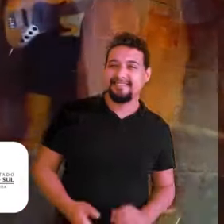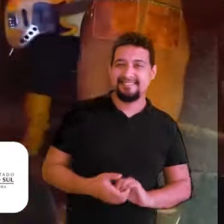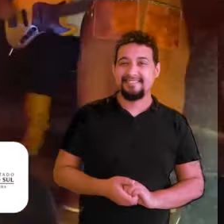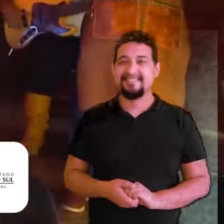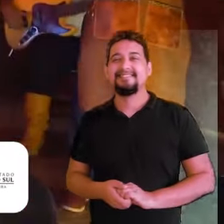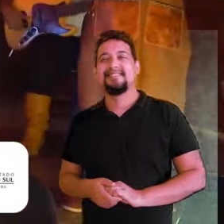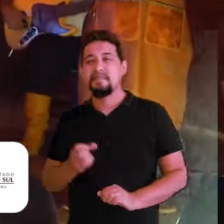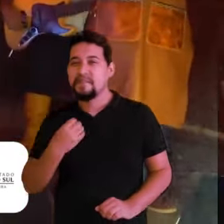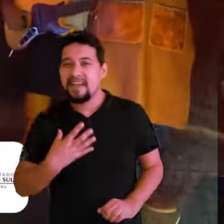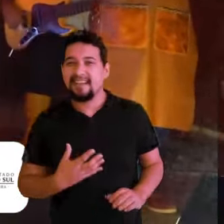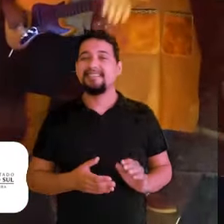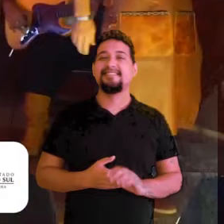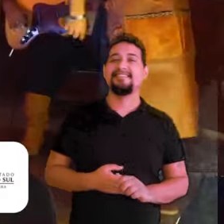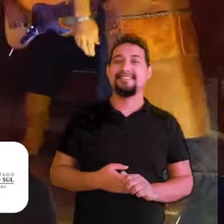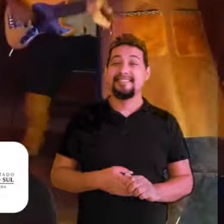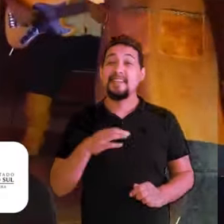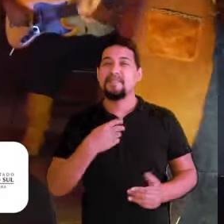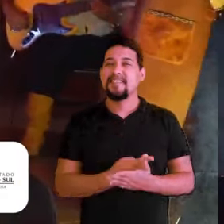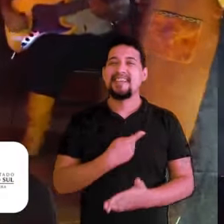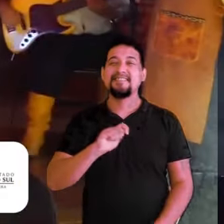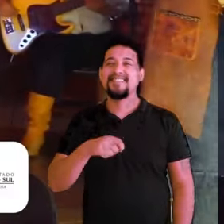quebrando. Vem, Tubri.